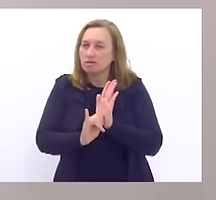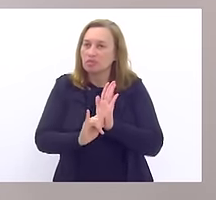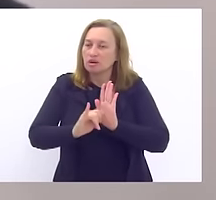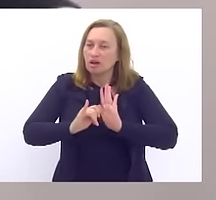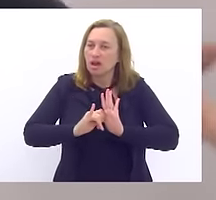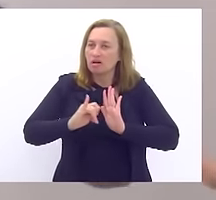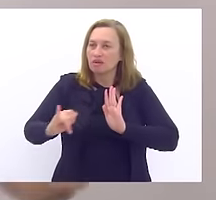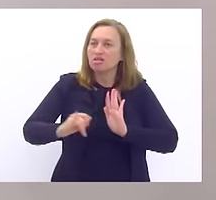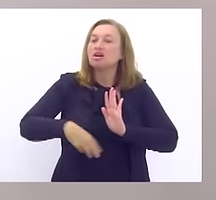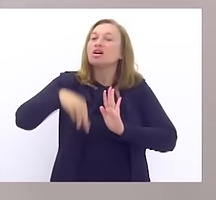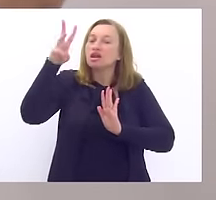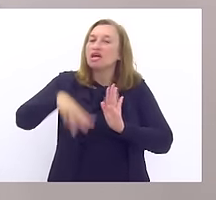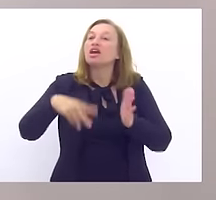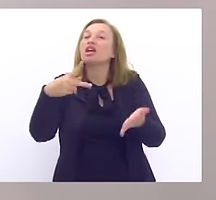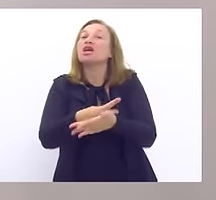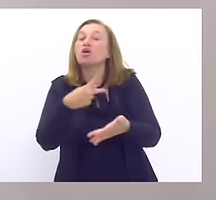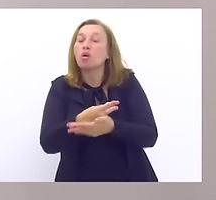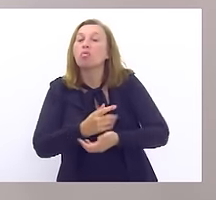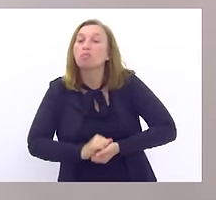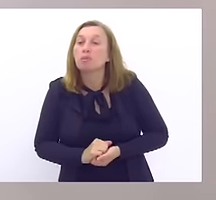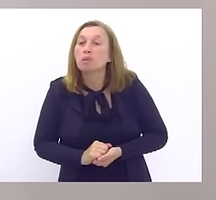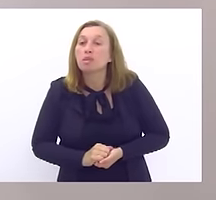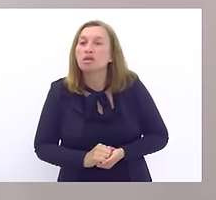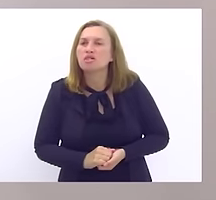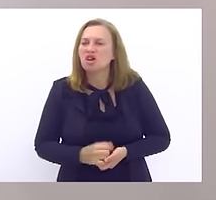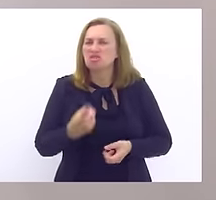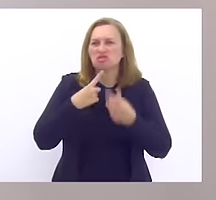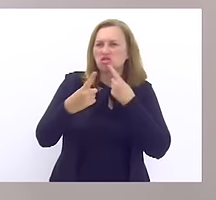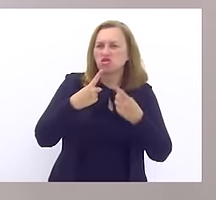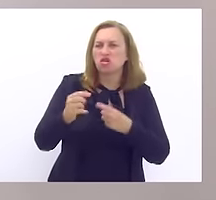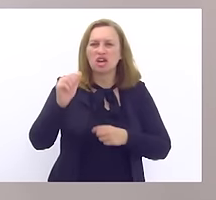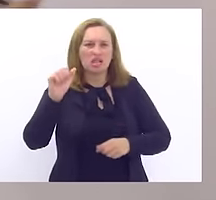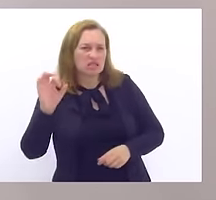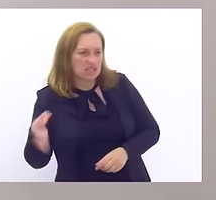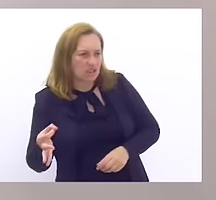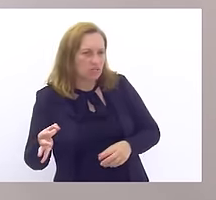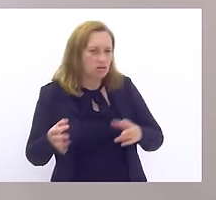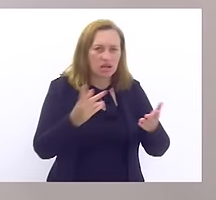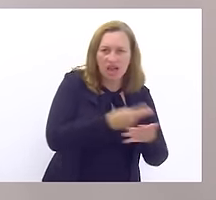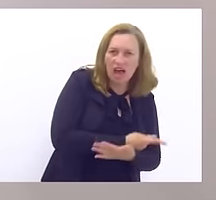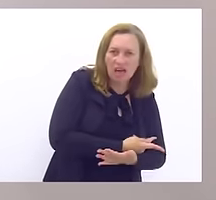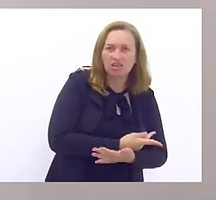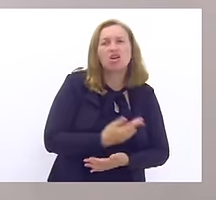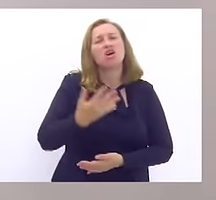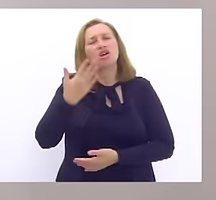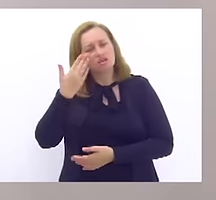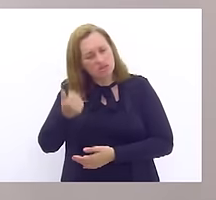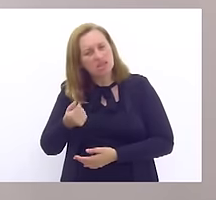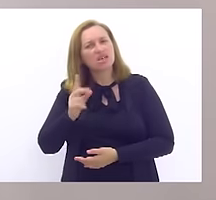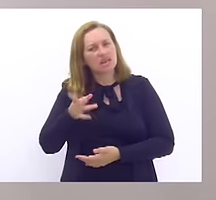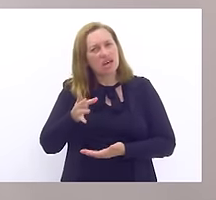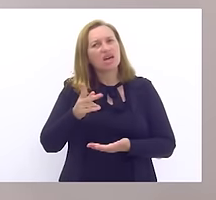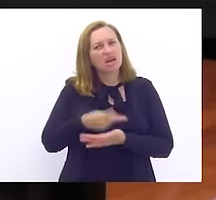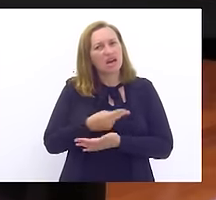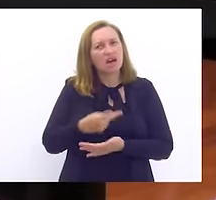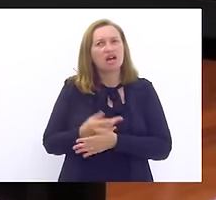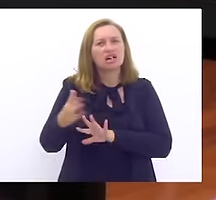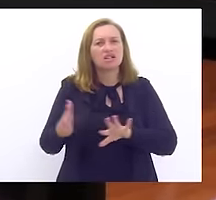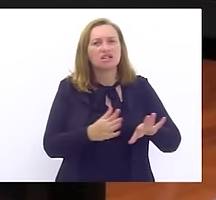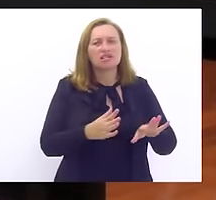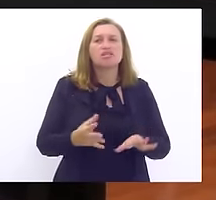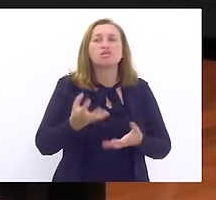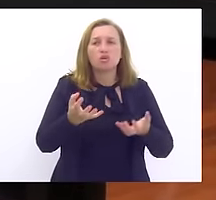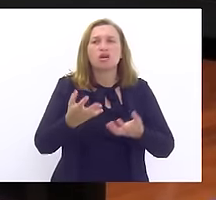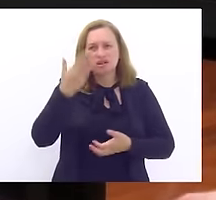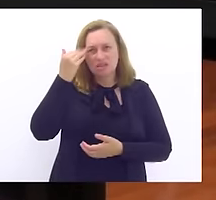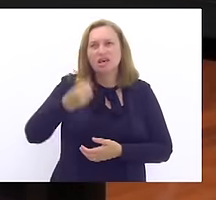quem foi conivente com isso simples eu não tô discutindo se é certo ou errado que é errado eu já sei quem é opinião de vocês não apenas eu só quero